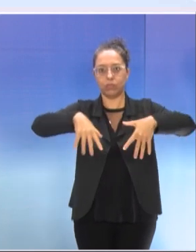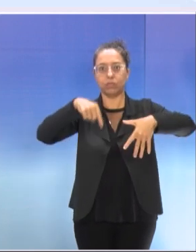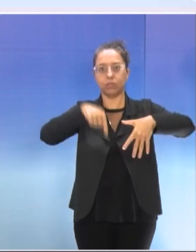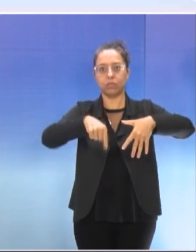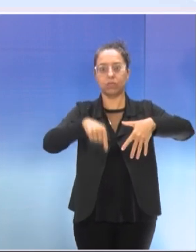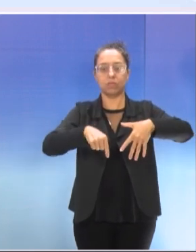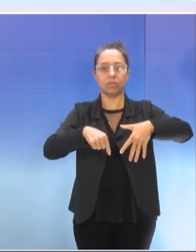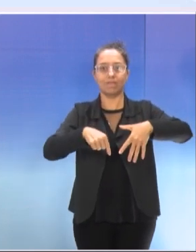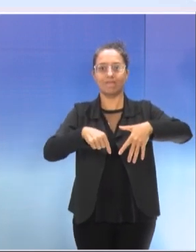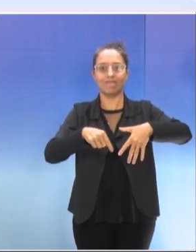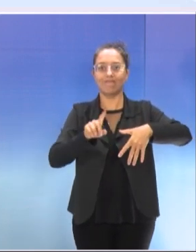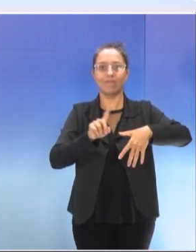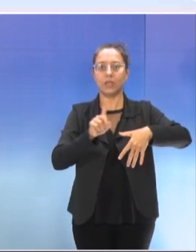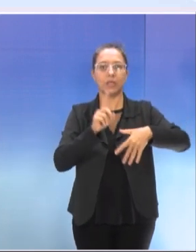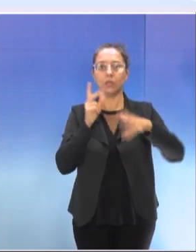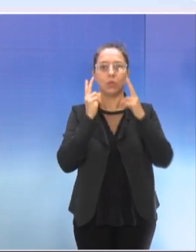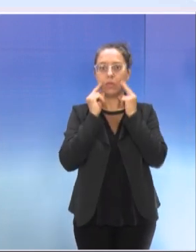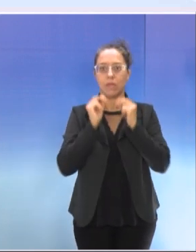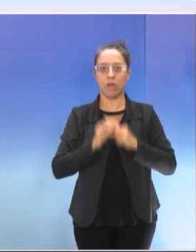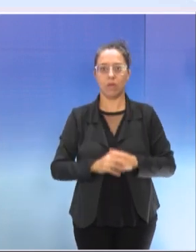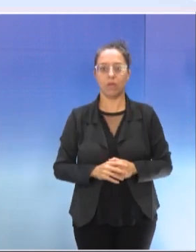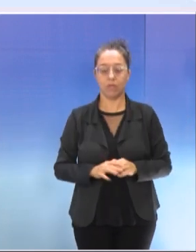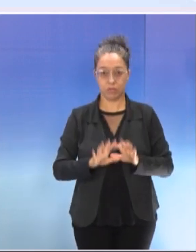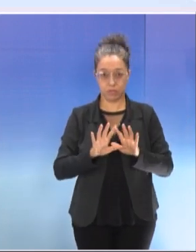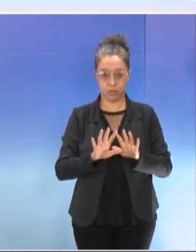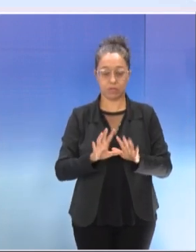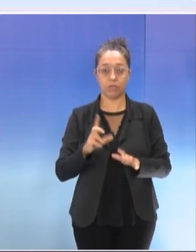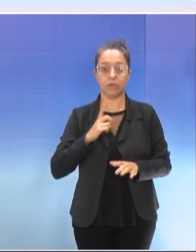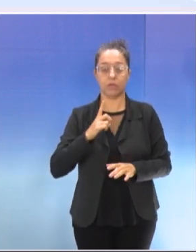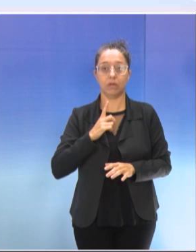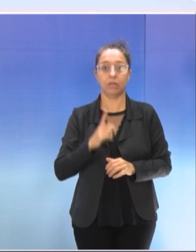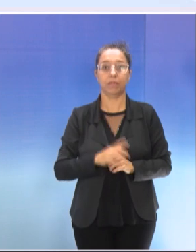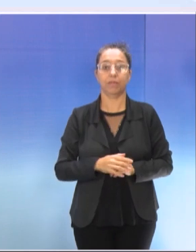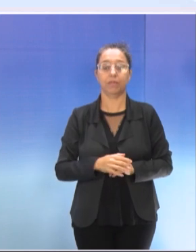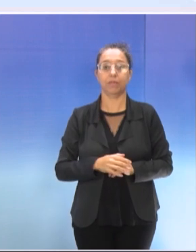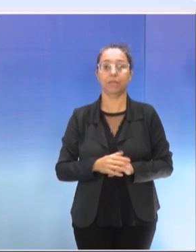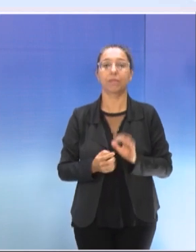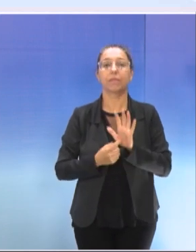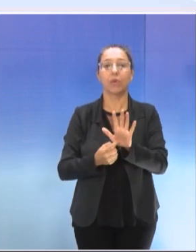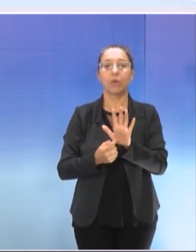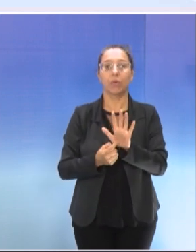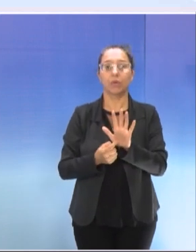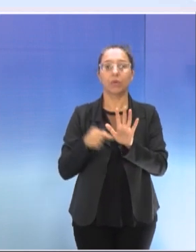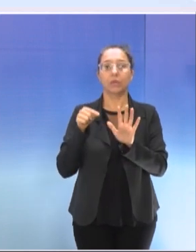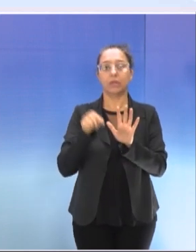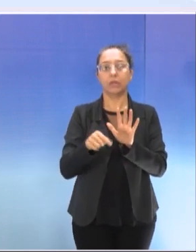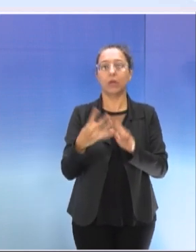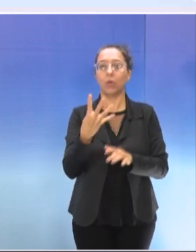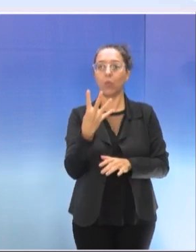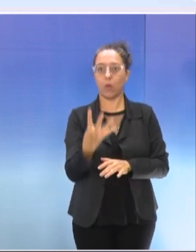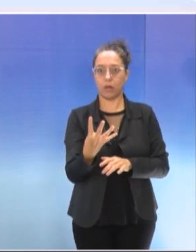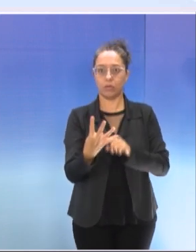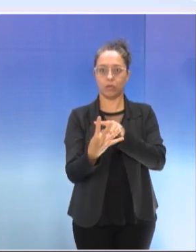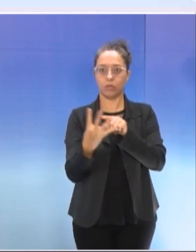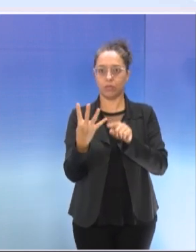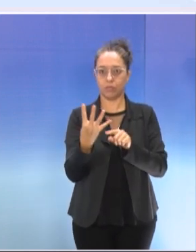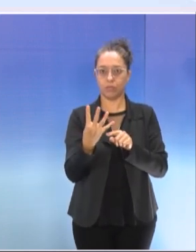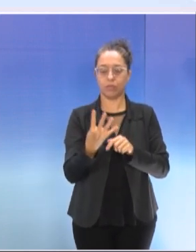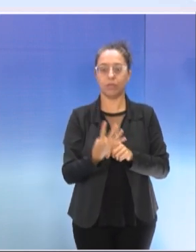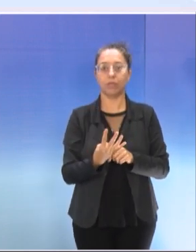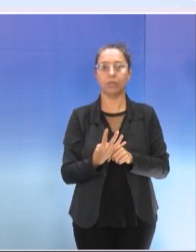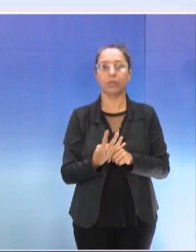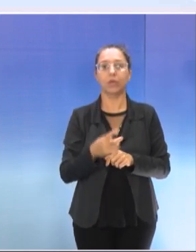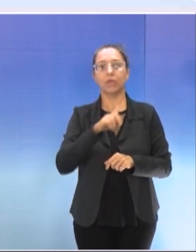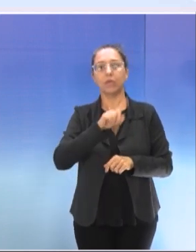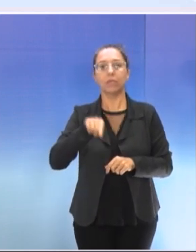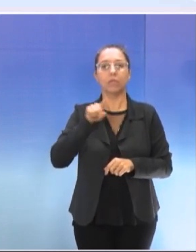alguma anomalia. Então, nesse cruzamento aqui aparece o quê? Aparece 4 indivíduos. Eu vou eliminar esse aqui, por